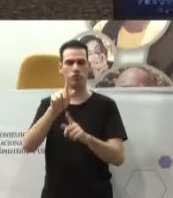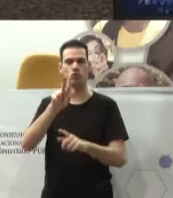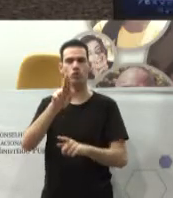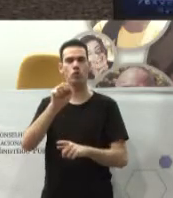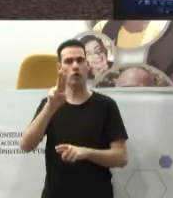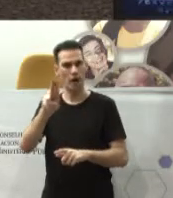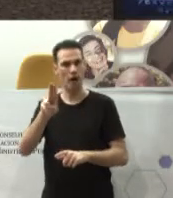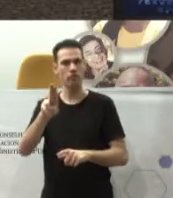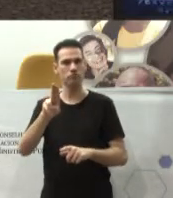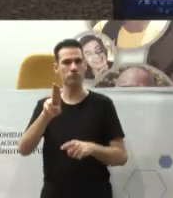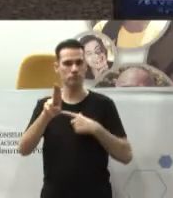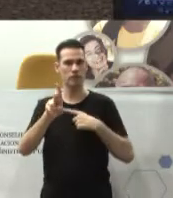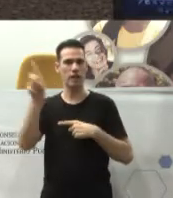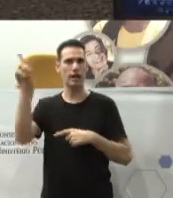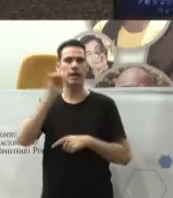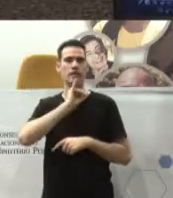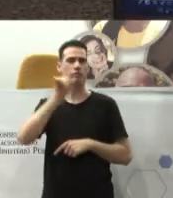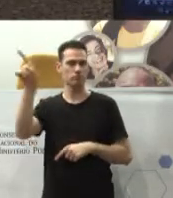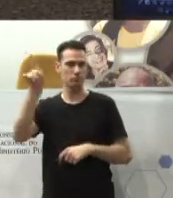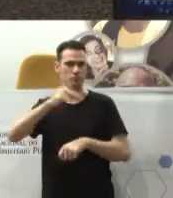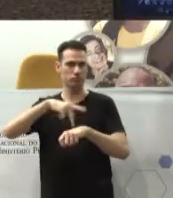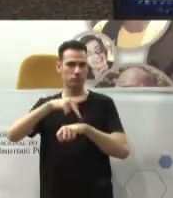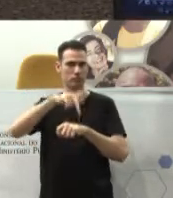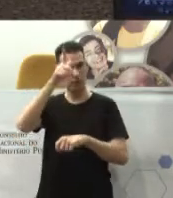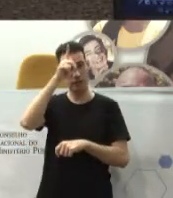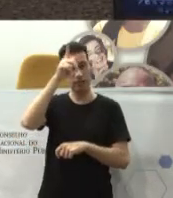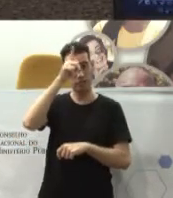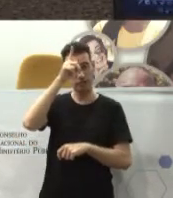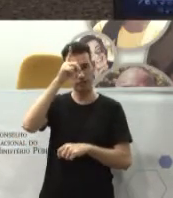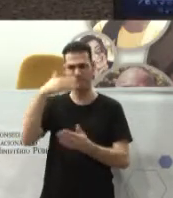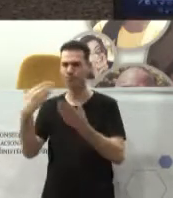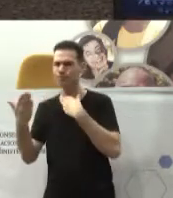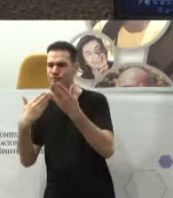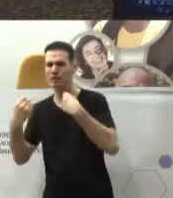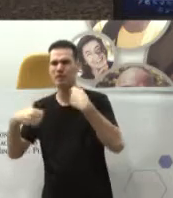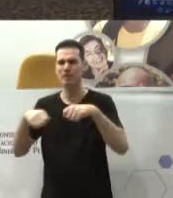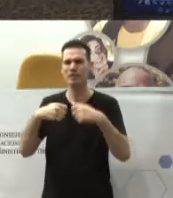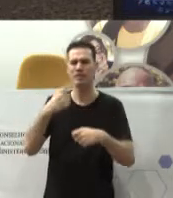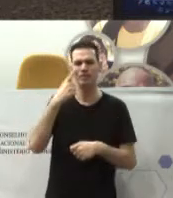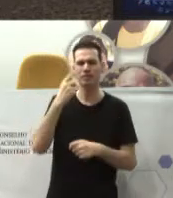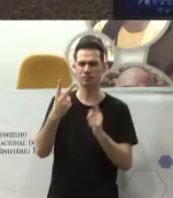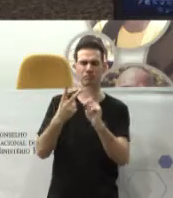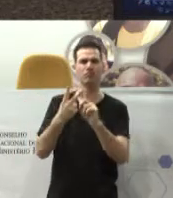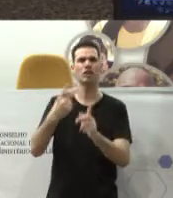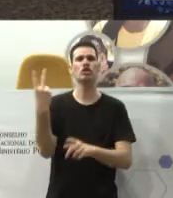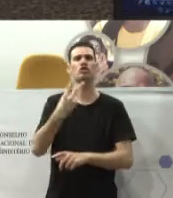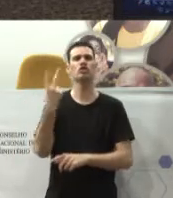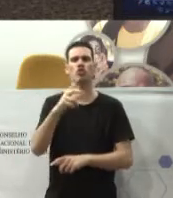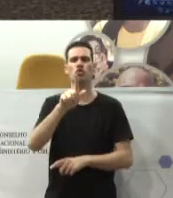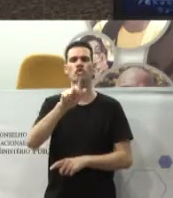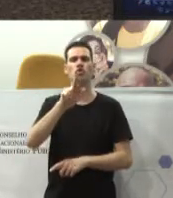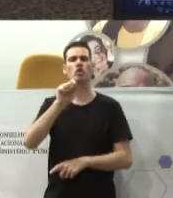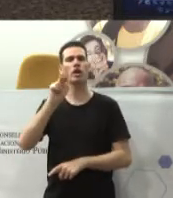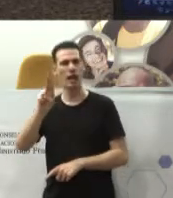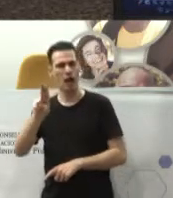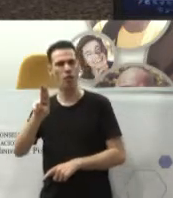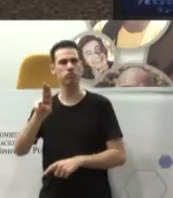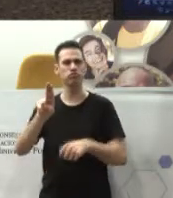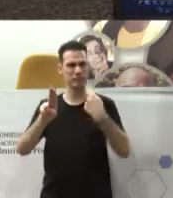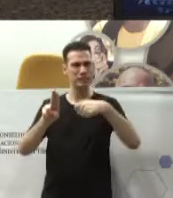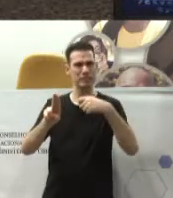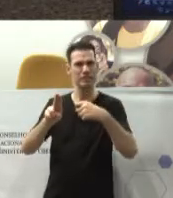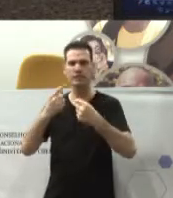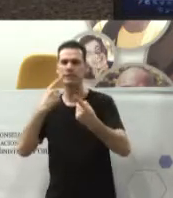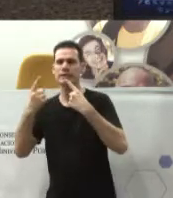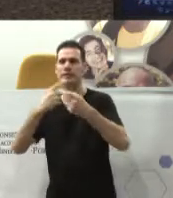Alemanha agora, o ministro Cid Benet estava lá. Precisamos especializar o segundo grau. Aí nós vamos ter